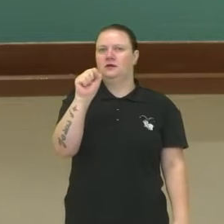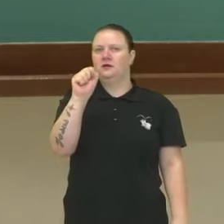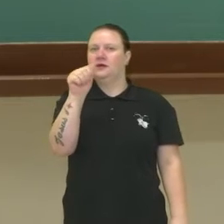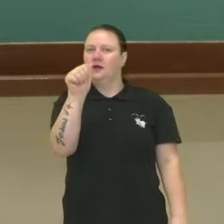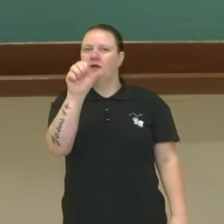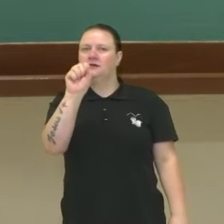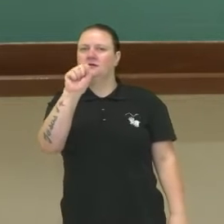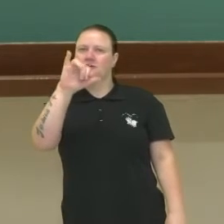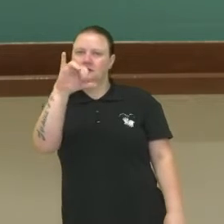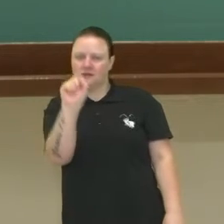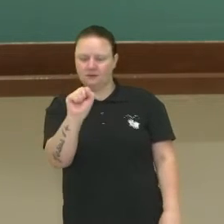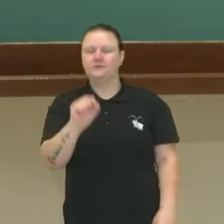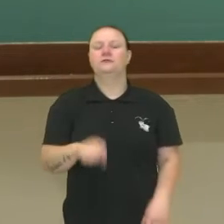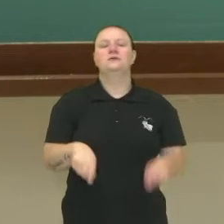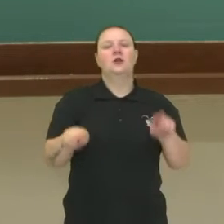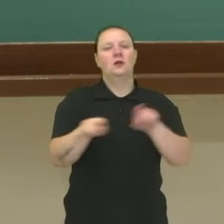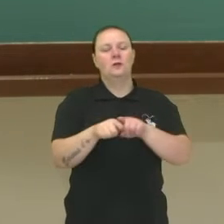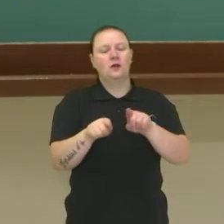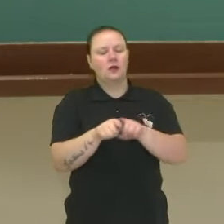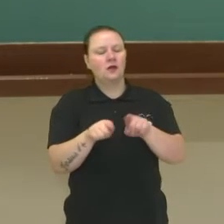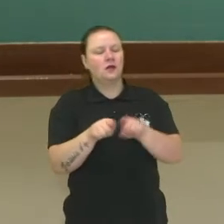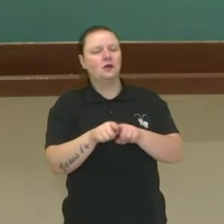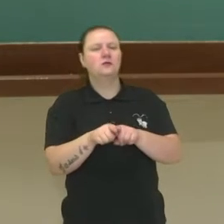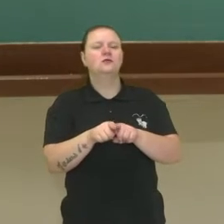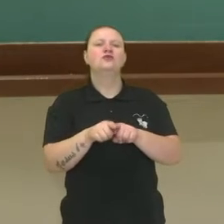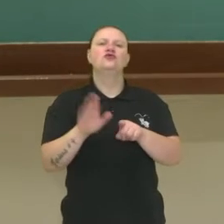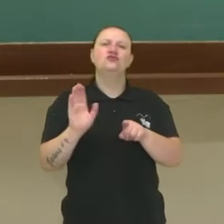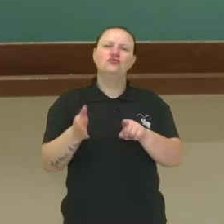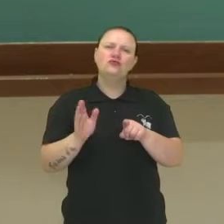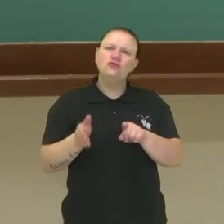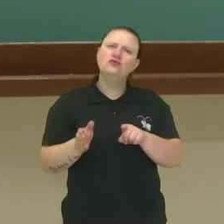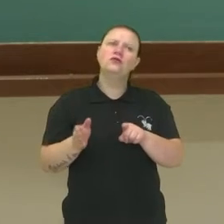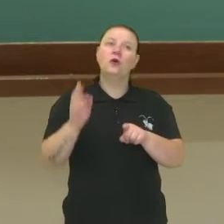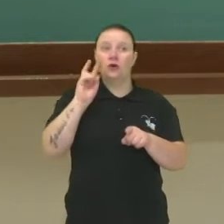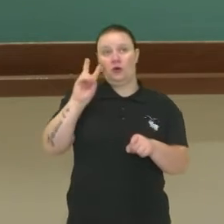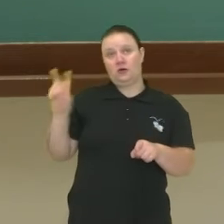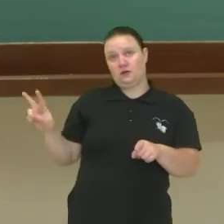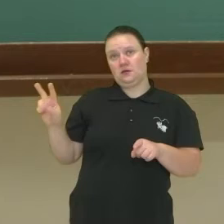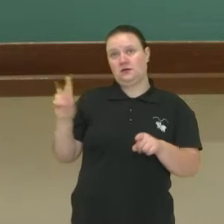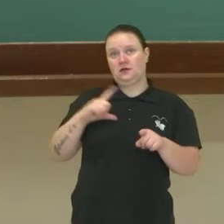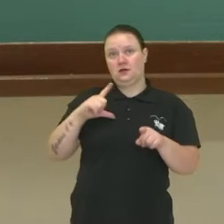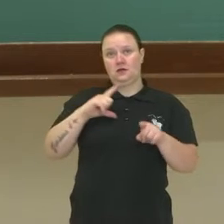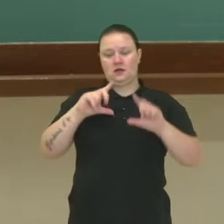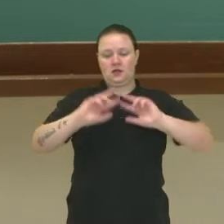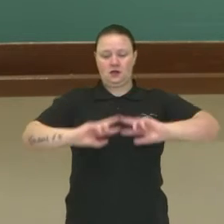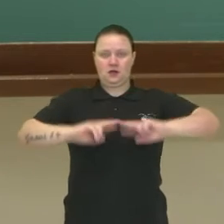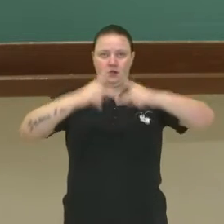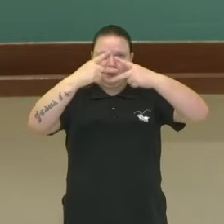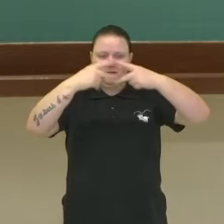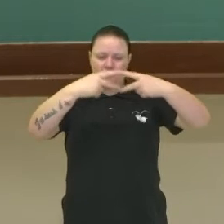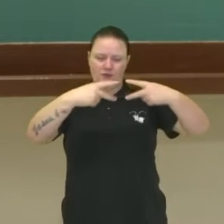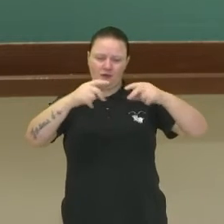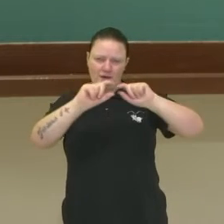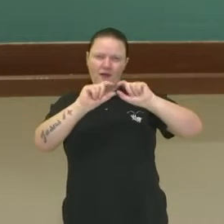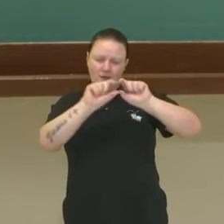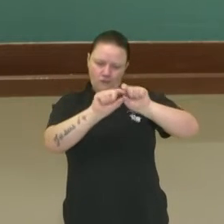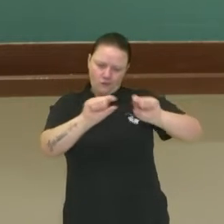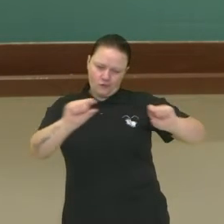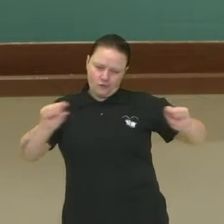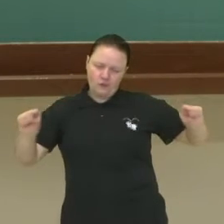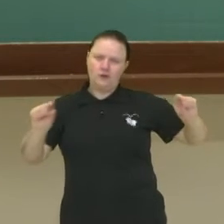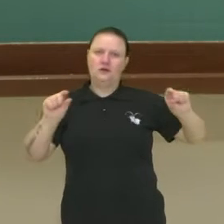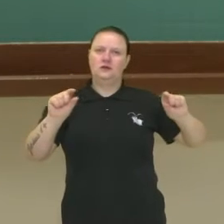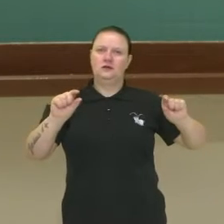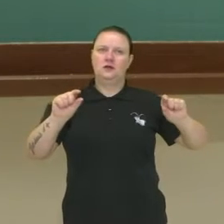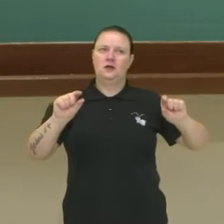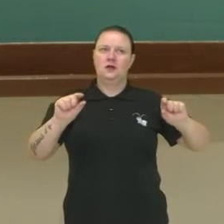de Letras, né? E também o quê? Está disponível aqui, ó, na referência. Então, no nosso combate a fake news, é